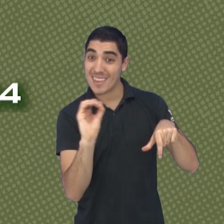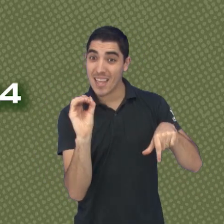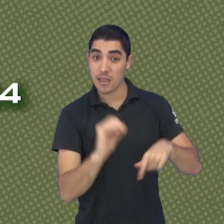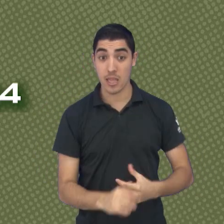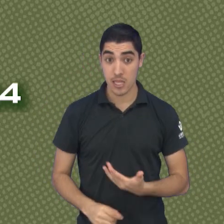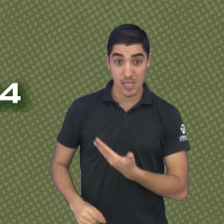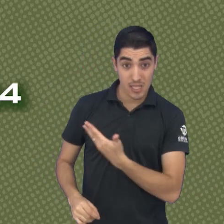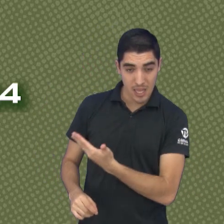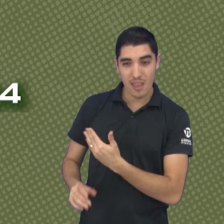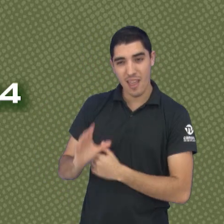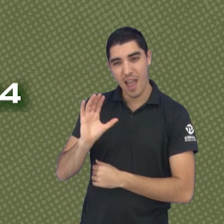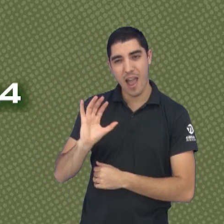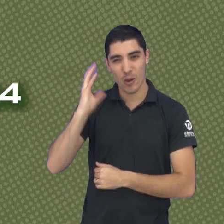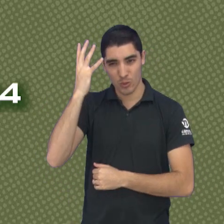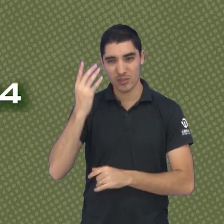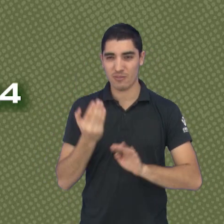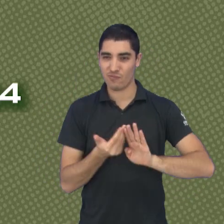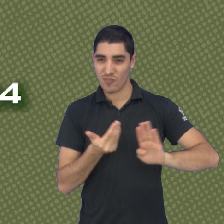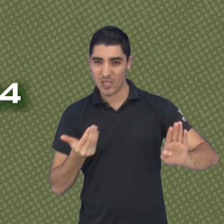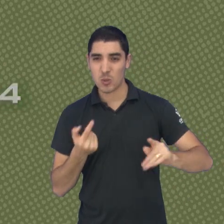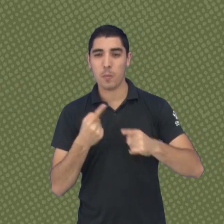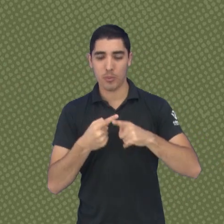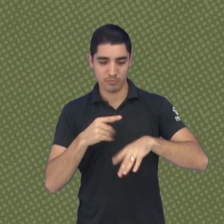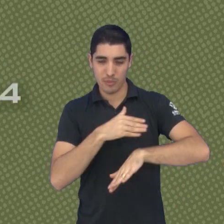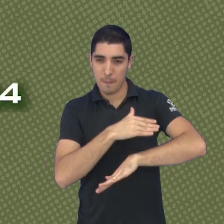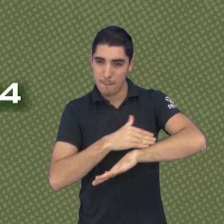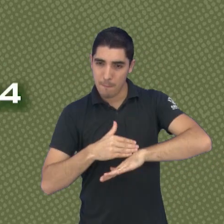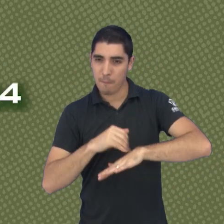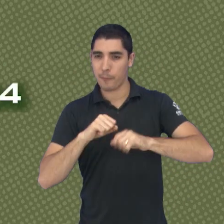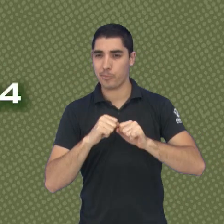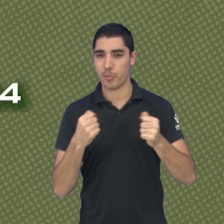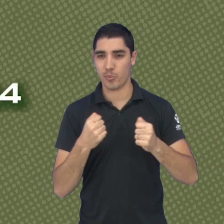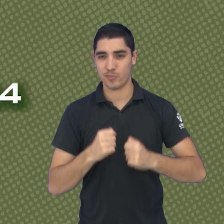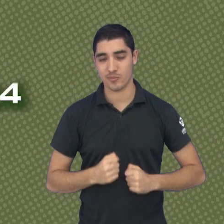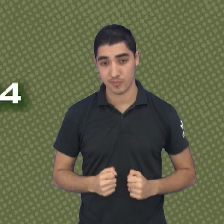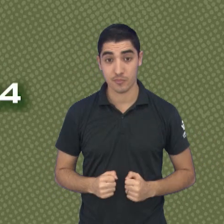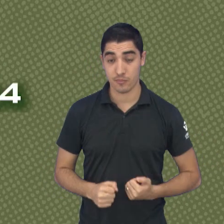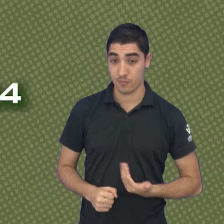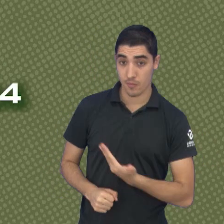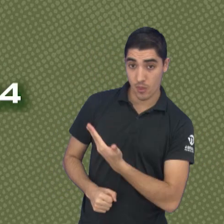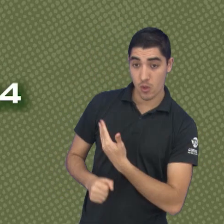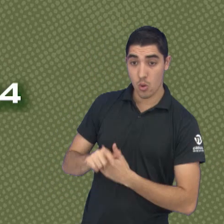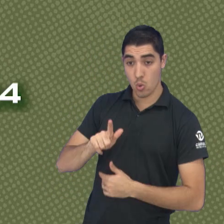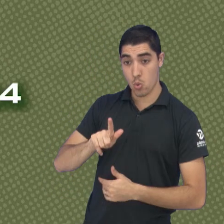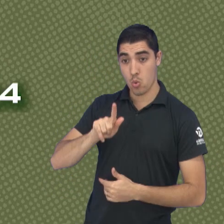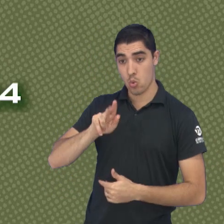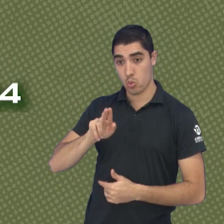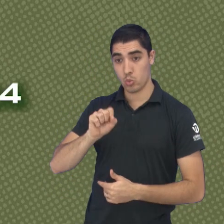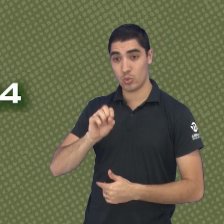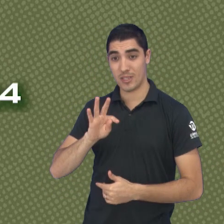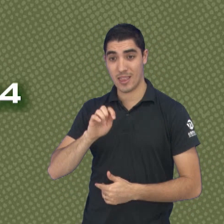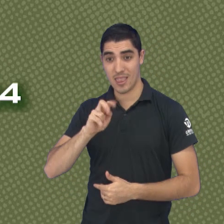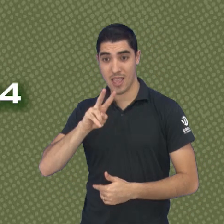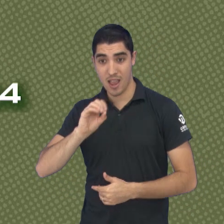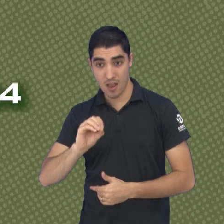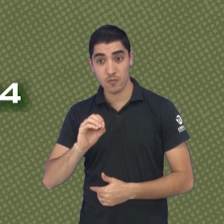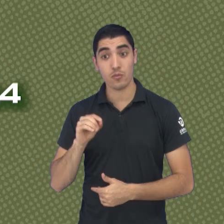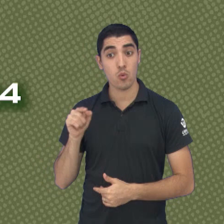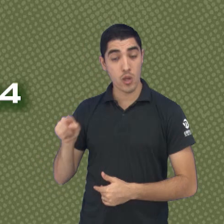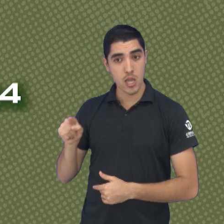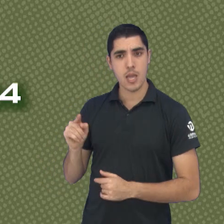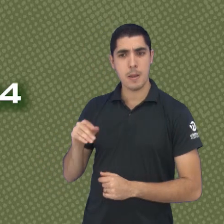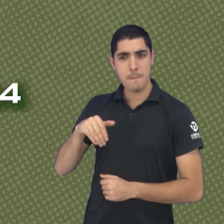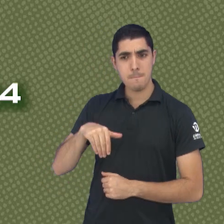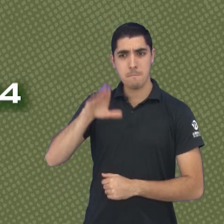só saiu do time por uma fratura no braço. Gustavo Nicola foi o jogador que mais atuou ao lado de